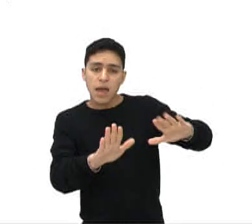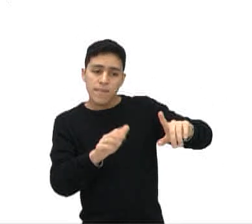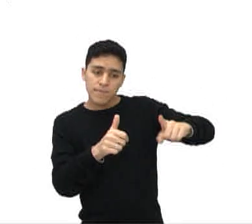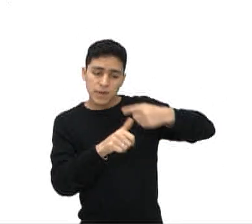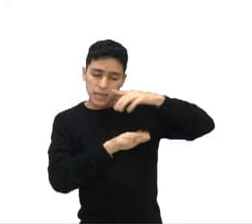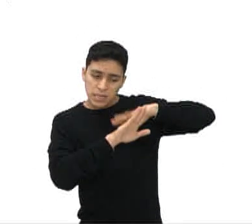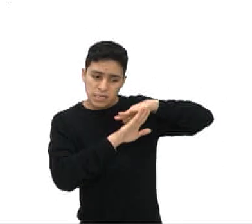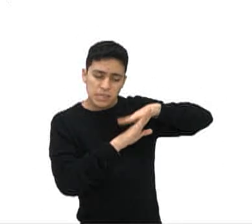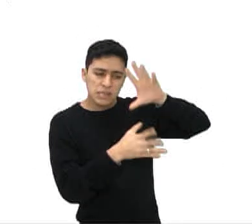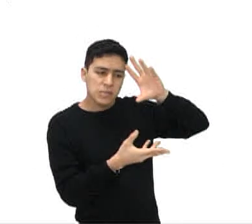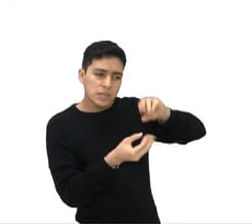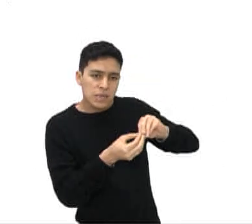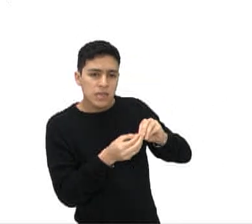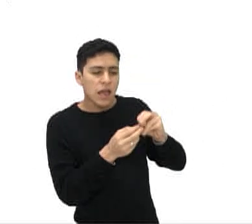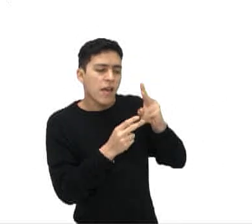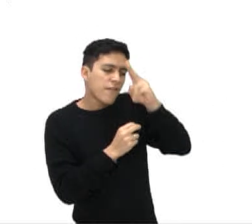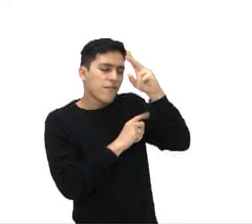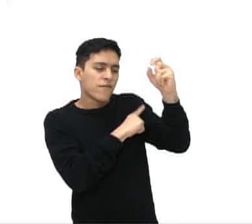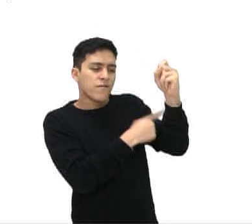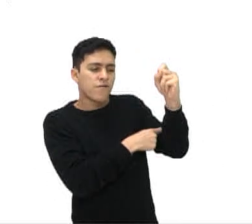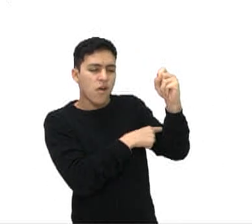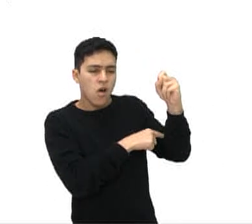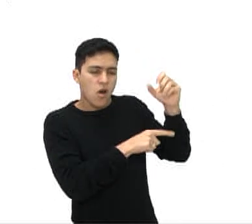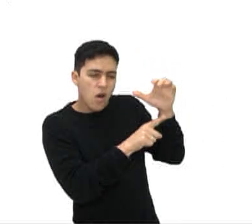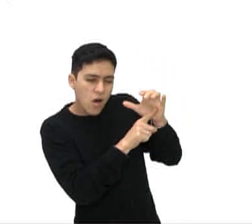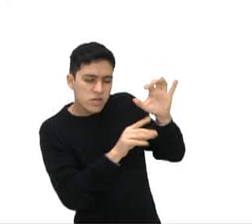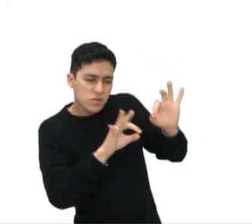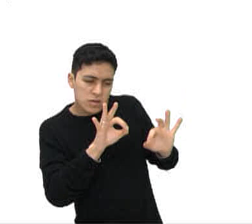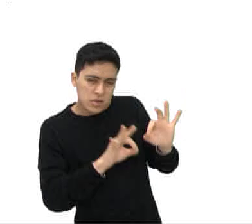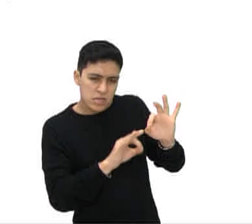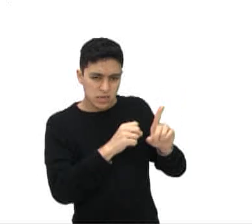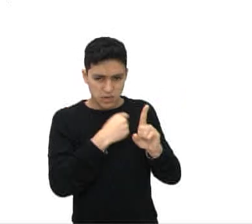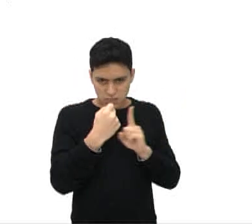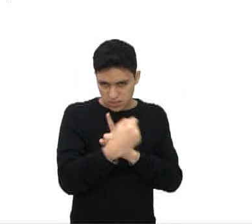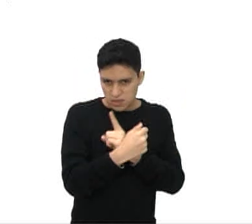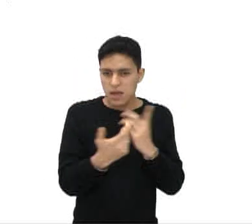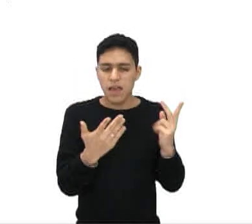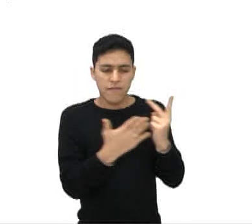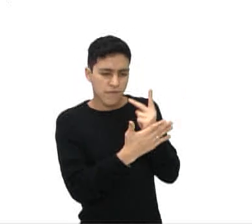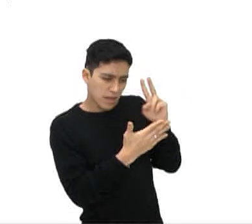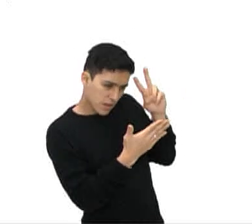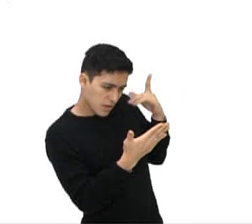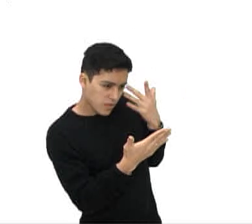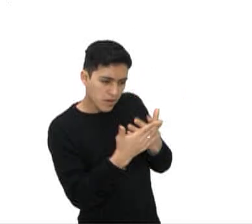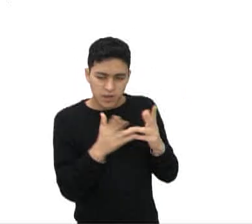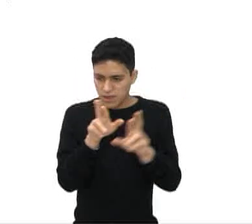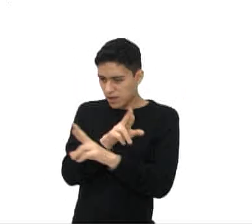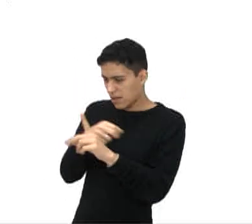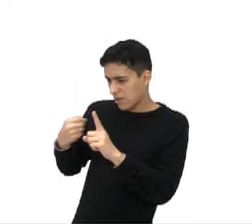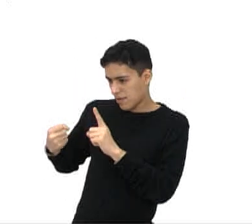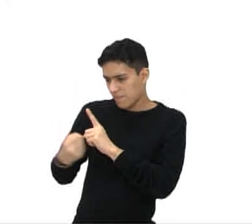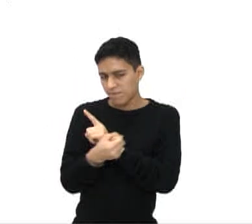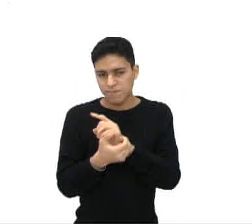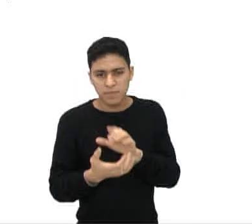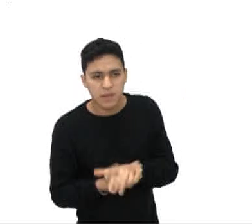das forças que estruturam a sociedade, como os eventos históricos e as relações sociais.